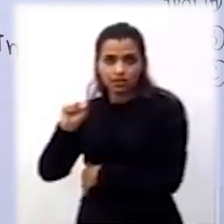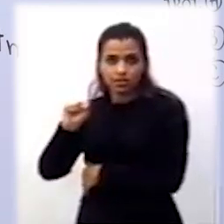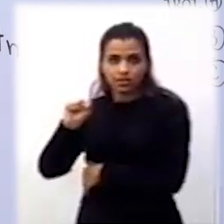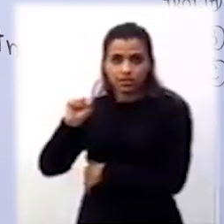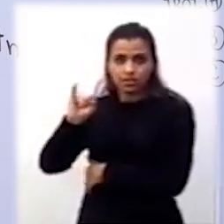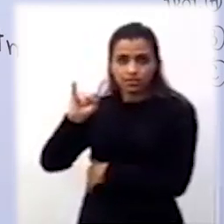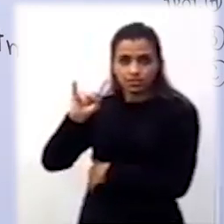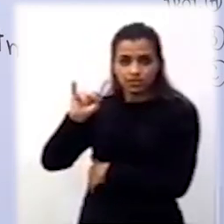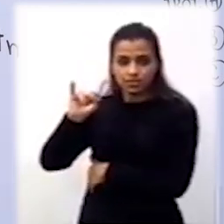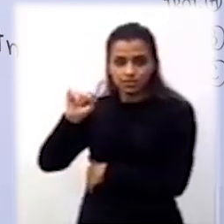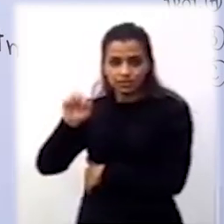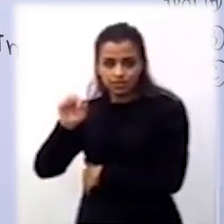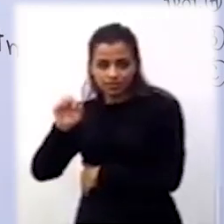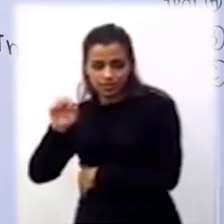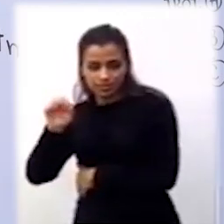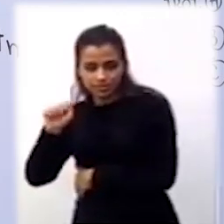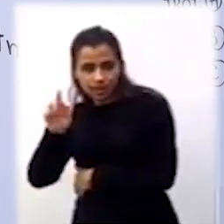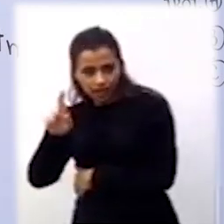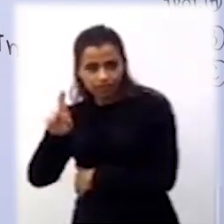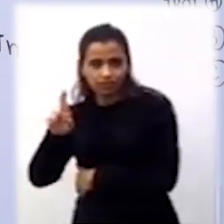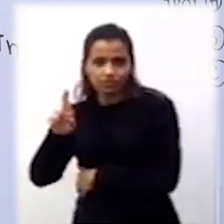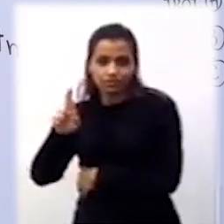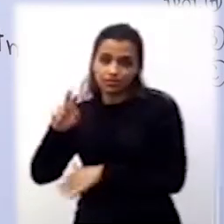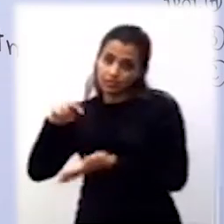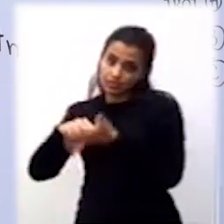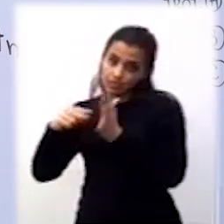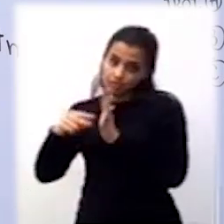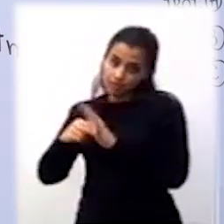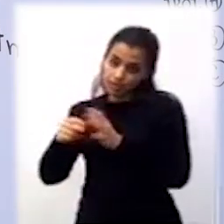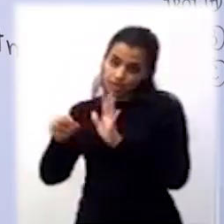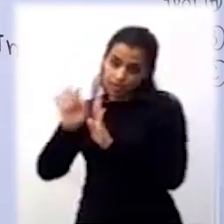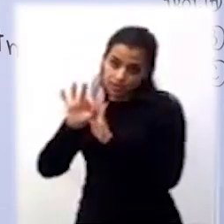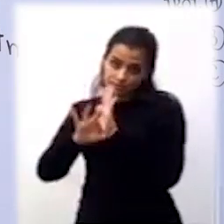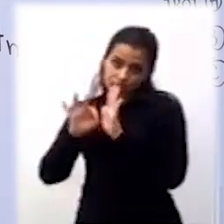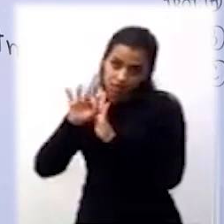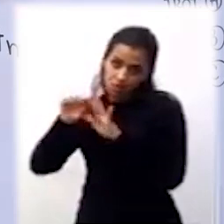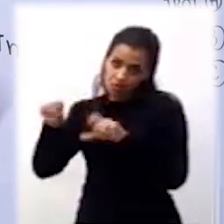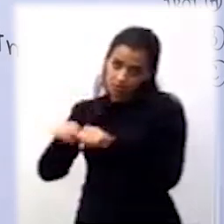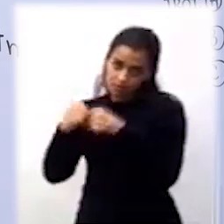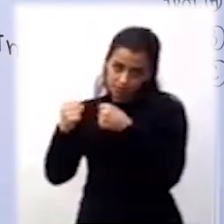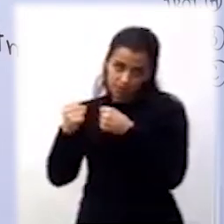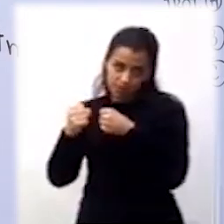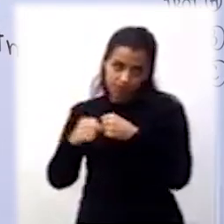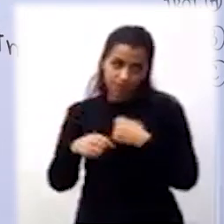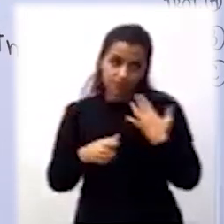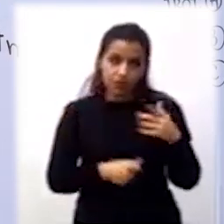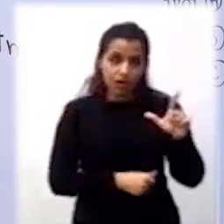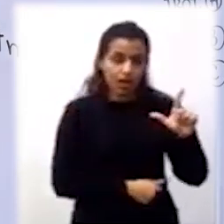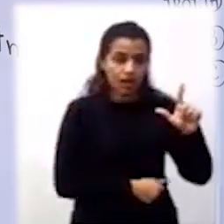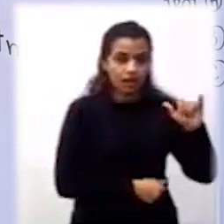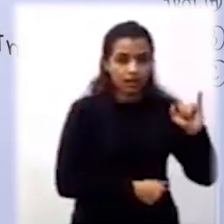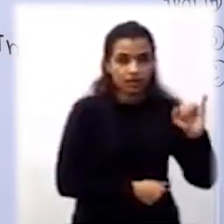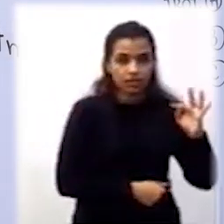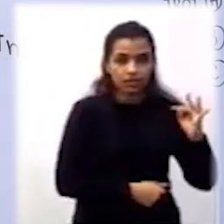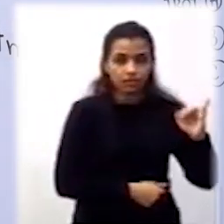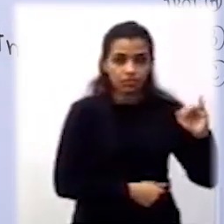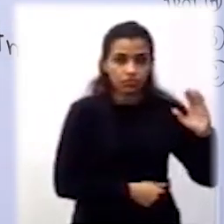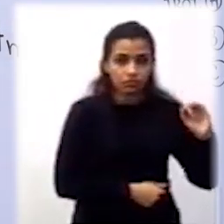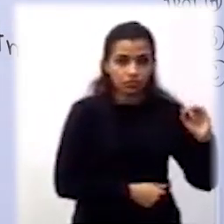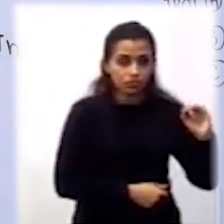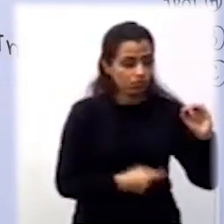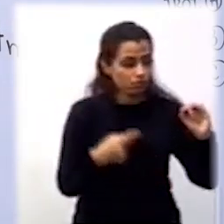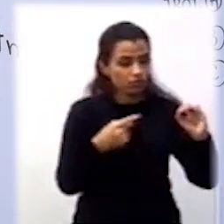uma lise, quer dizer que a célula rompeu. Então, galera, é muito fácil. O ciclo que a gente chama de lítico é aquele onde a célula